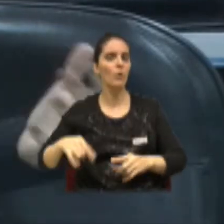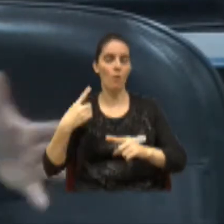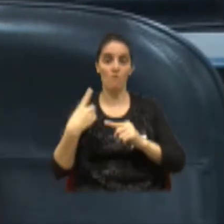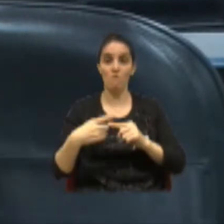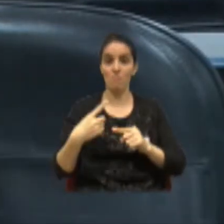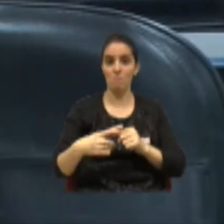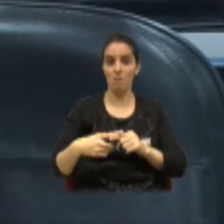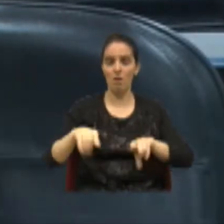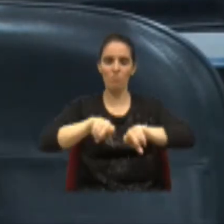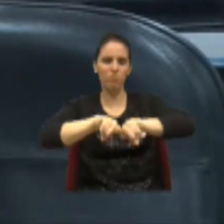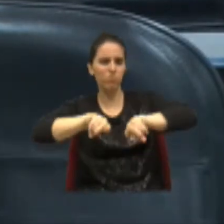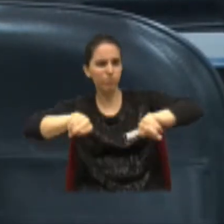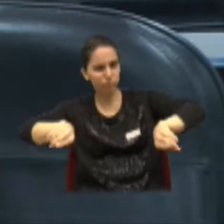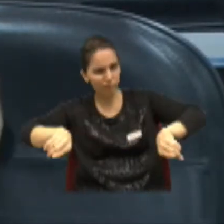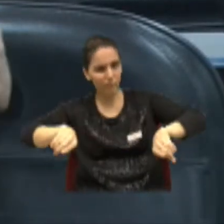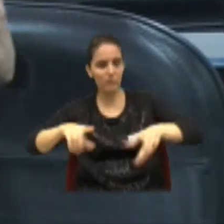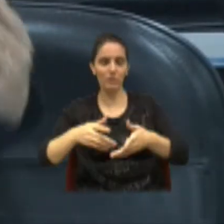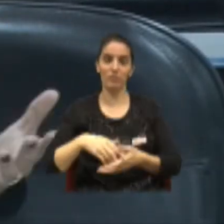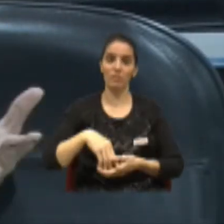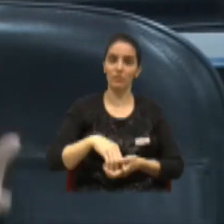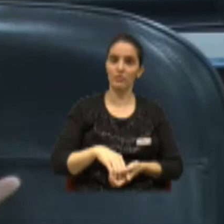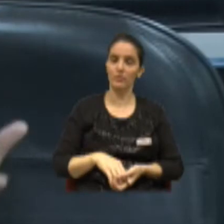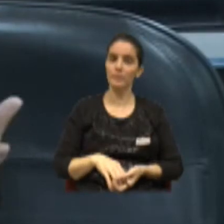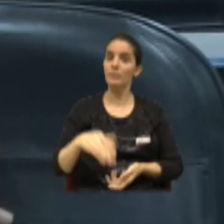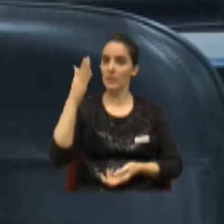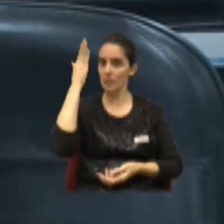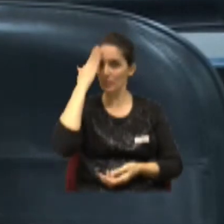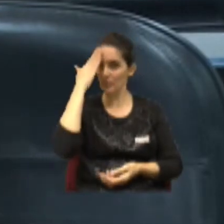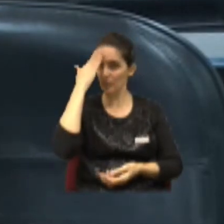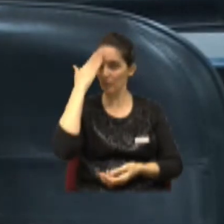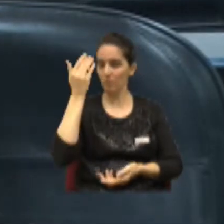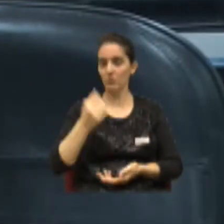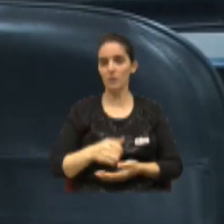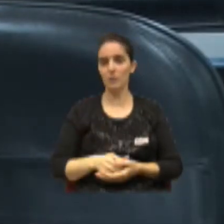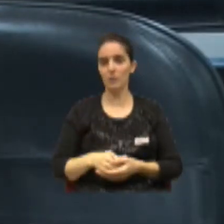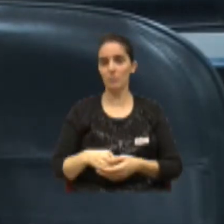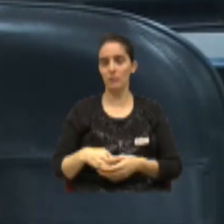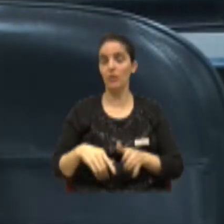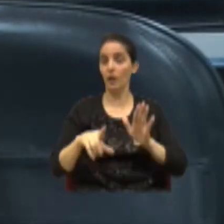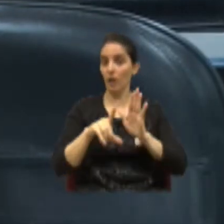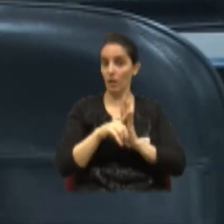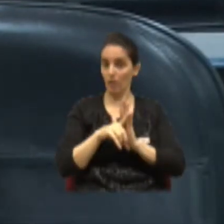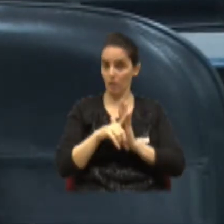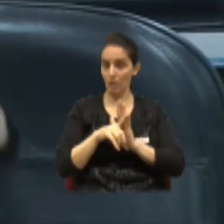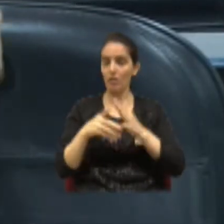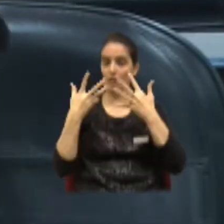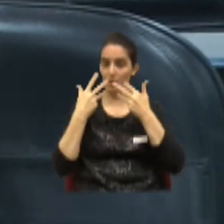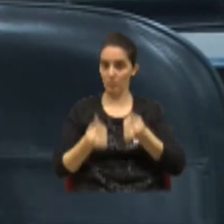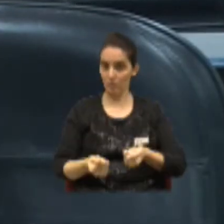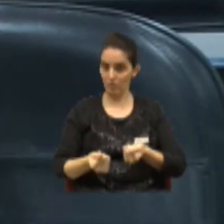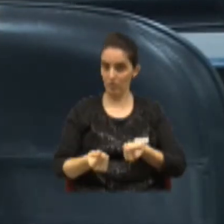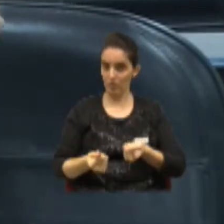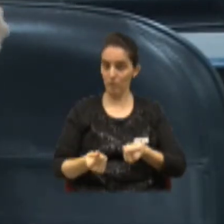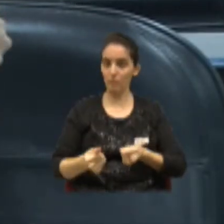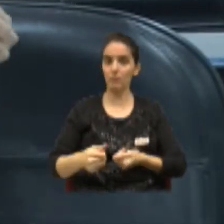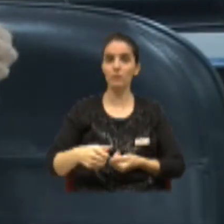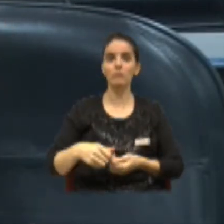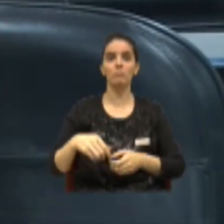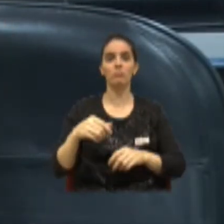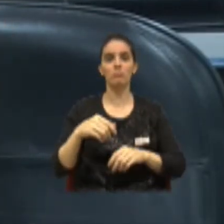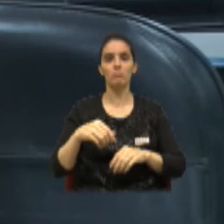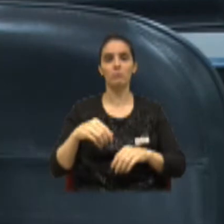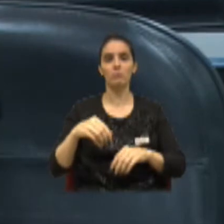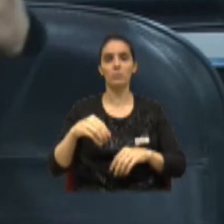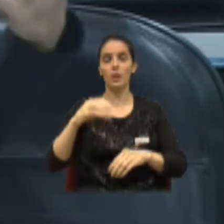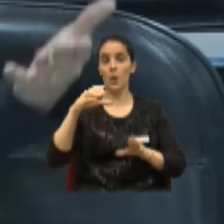um divórcio mal sucedido. Embora nós saibamos que isso é possível pela legislação, o Código Civil de 2002, infelizmente,